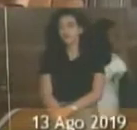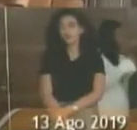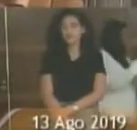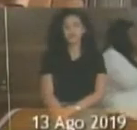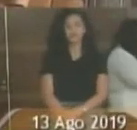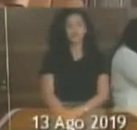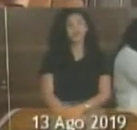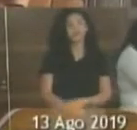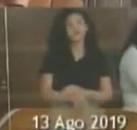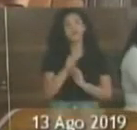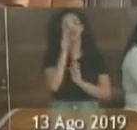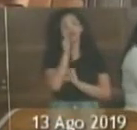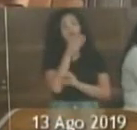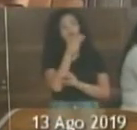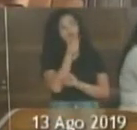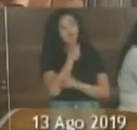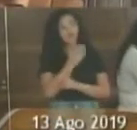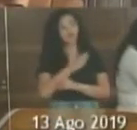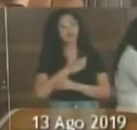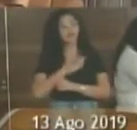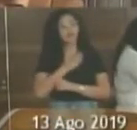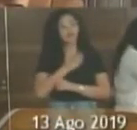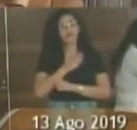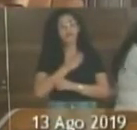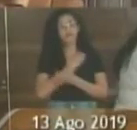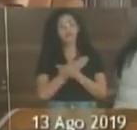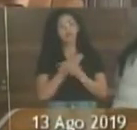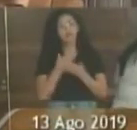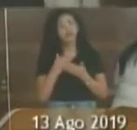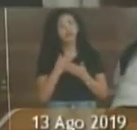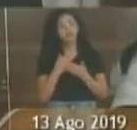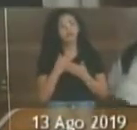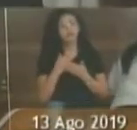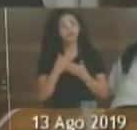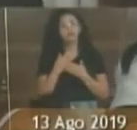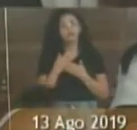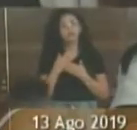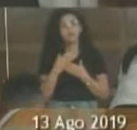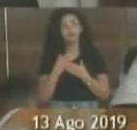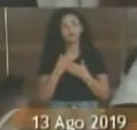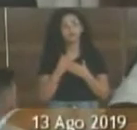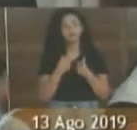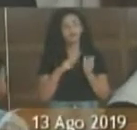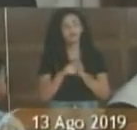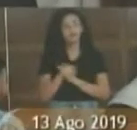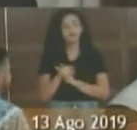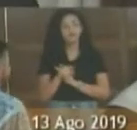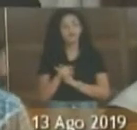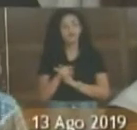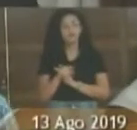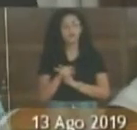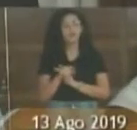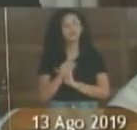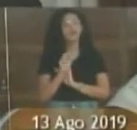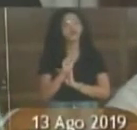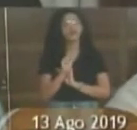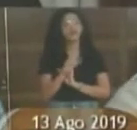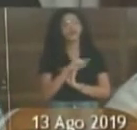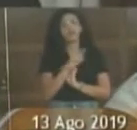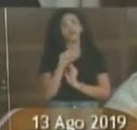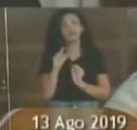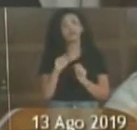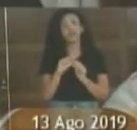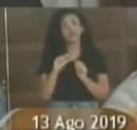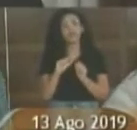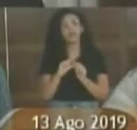Senhoras e senhores, eu gostaria de começar o expediente fazendo uma pergunta. O que vocês fariam